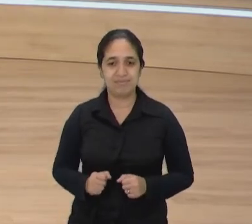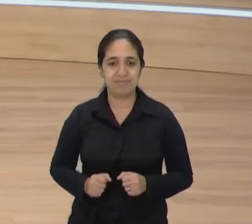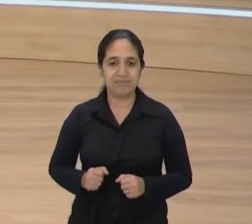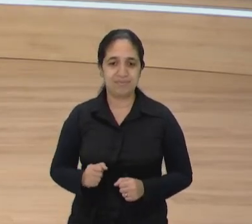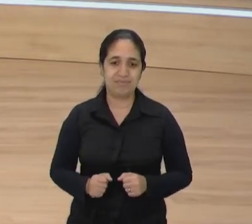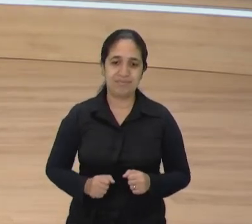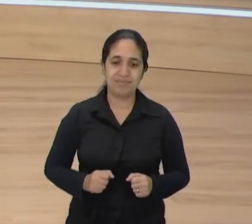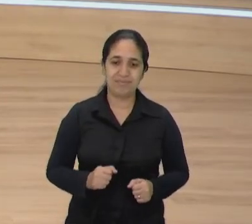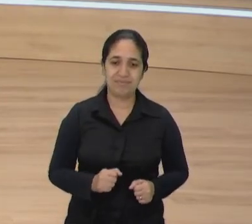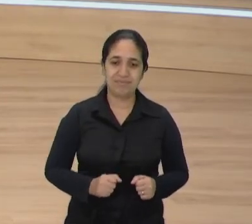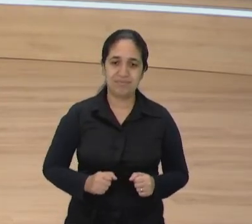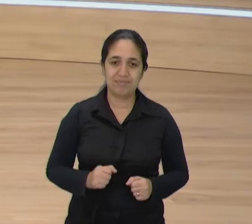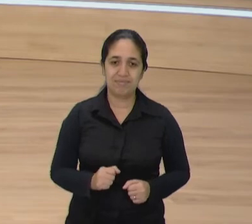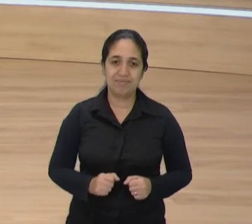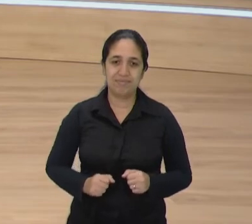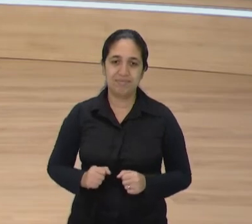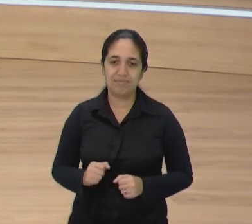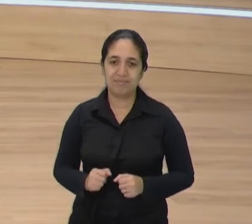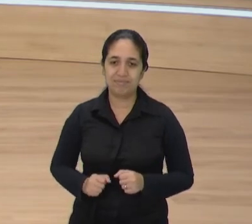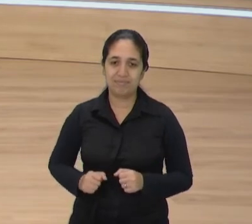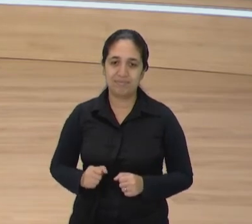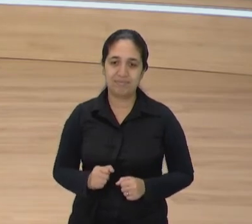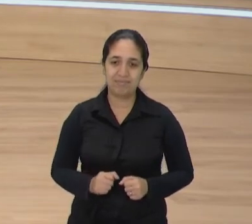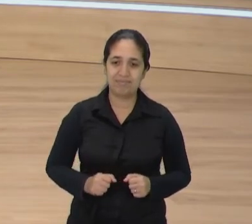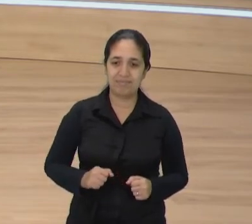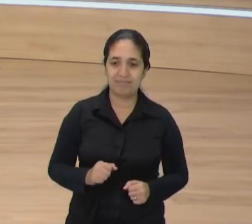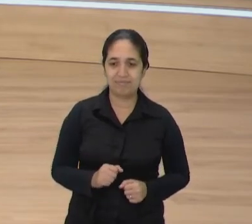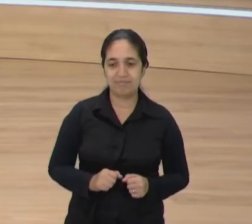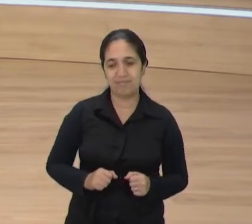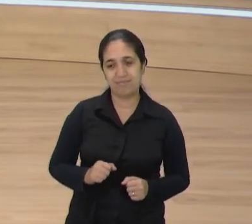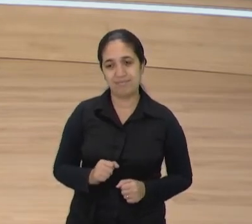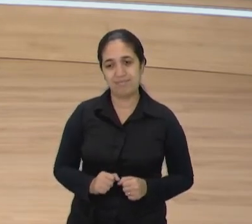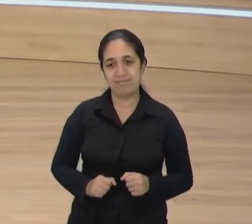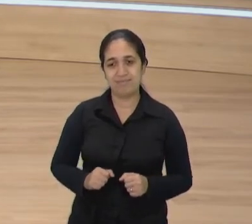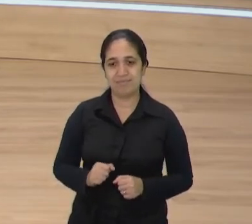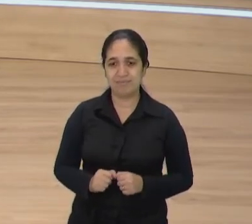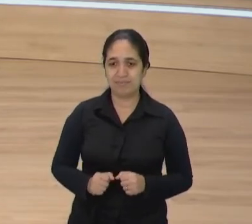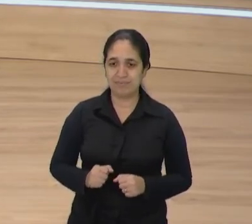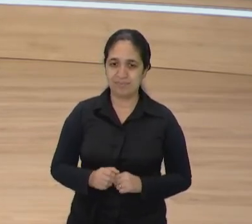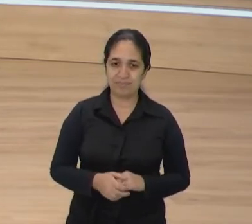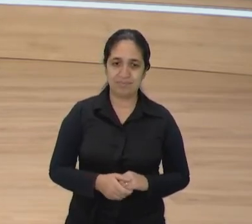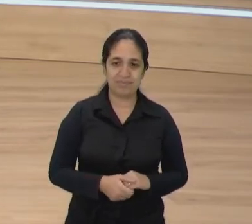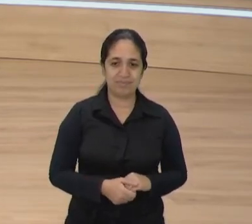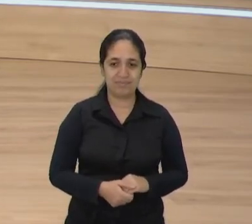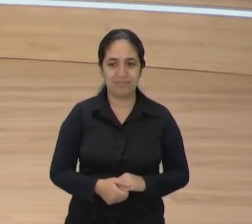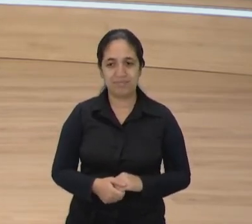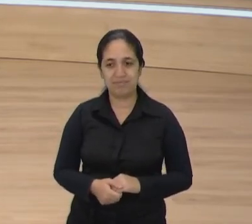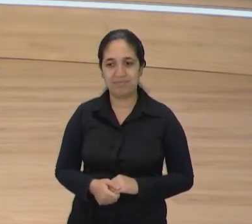Balança.